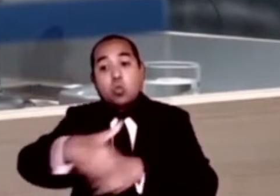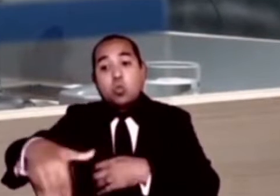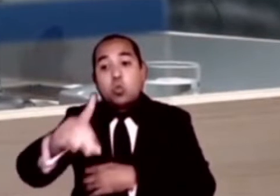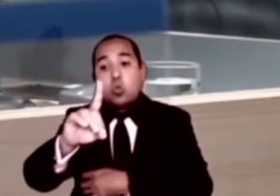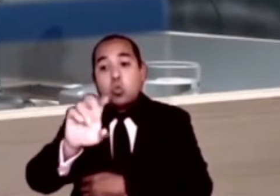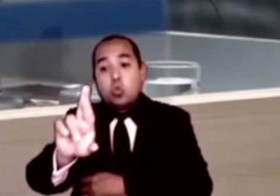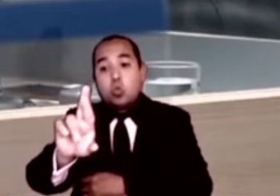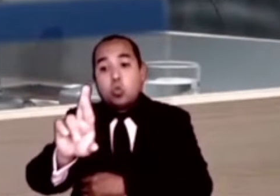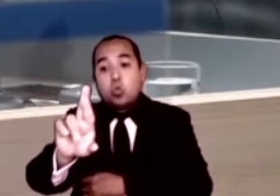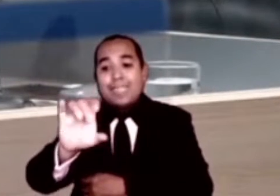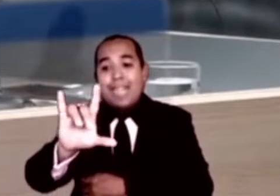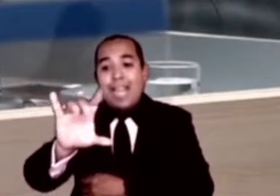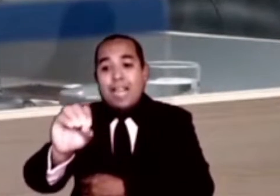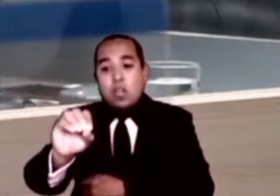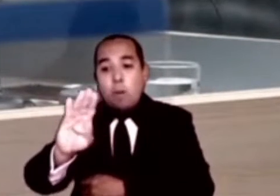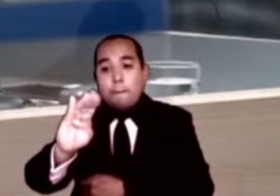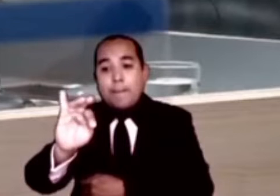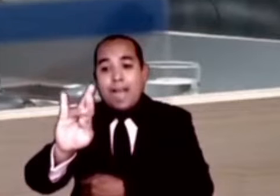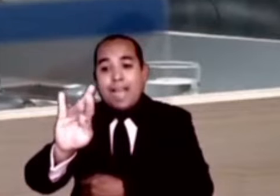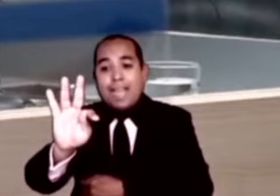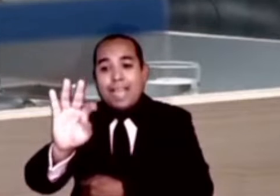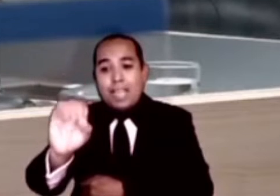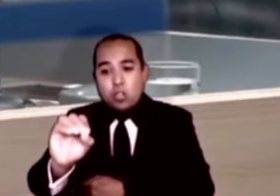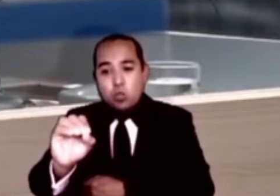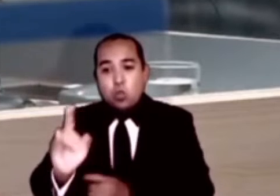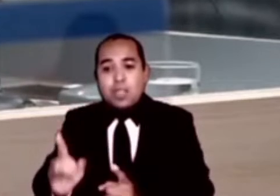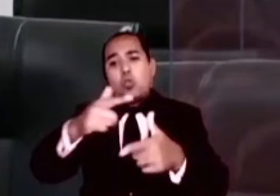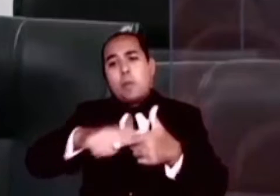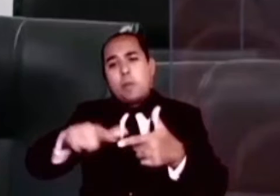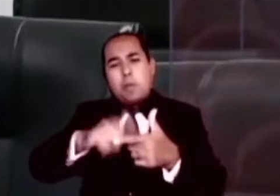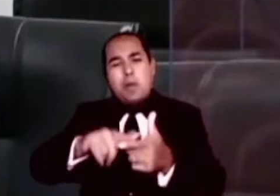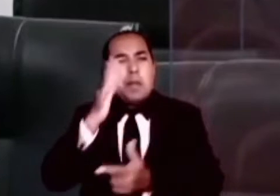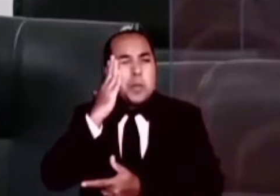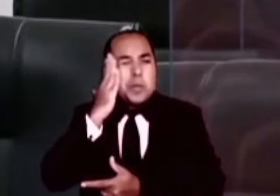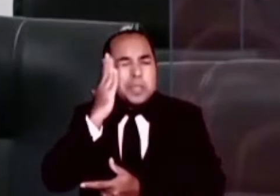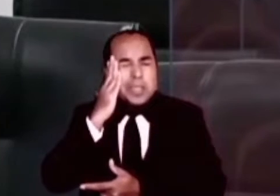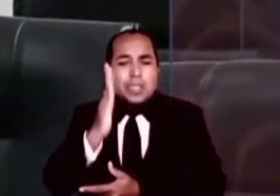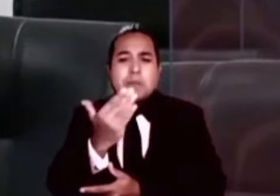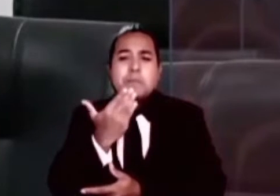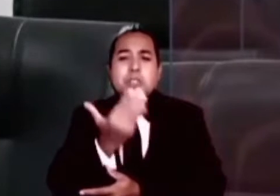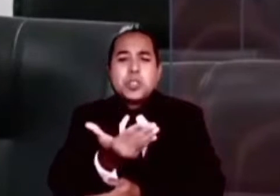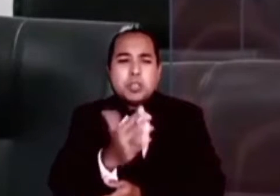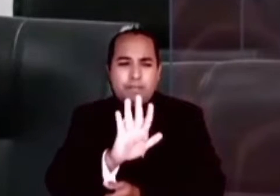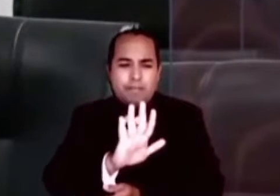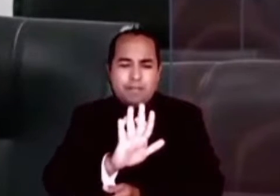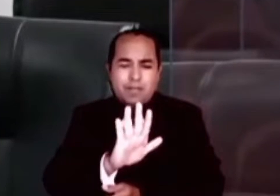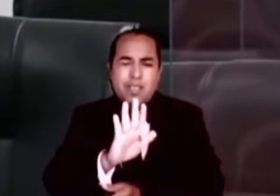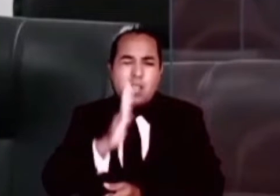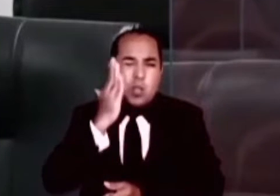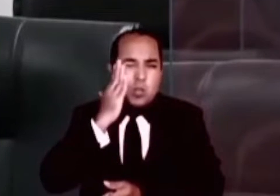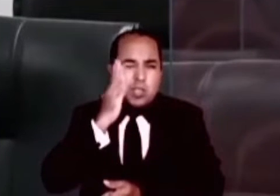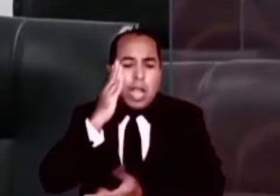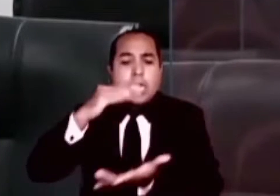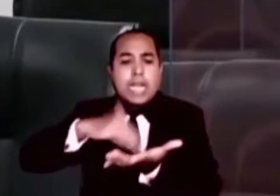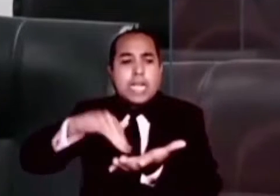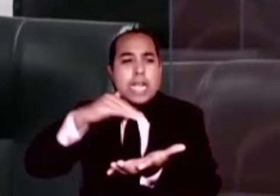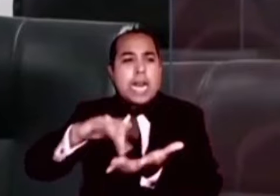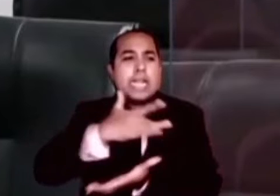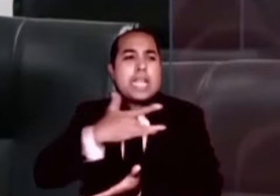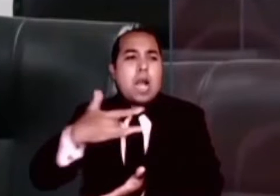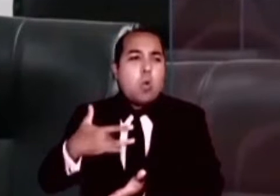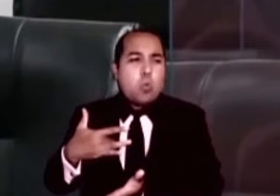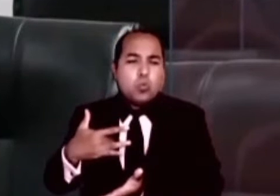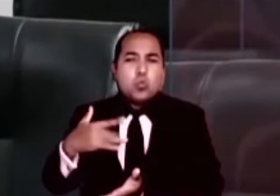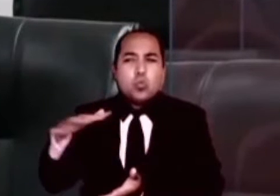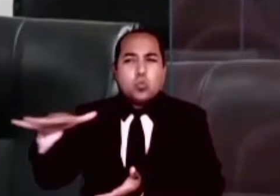Centro, Sala 403, na Casa da Criança. O vereador Luiz Matos relatou a falta de medicamentos